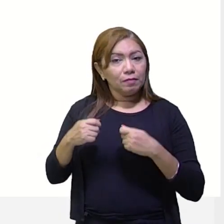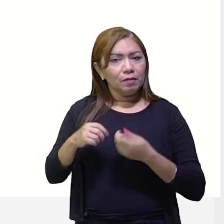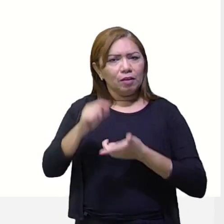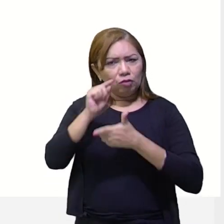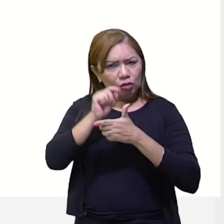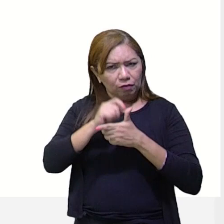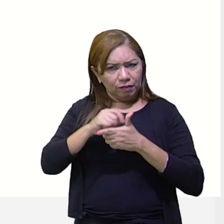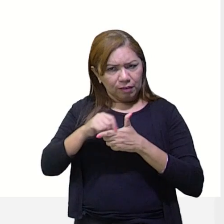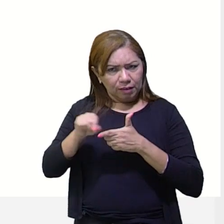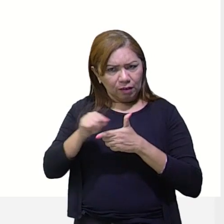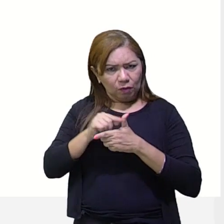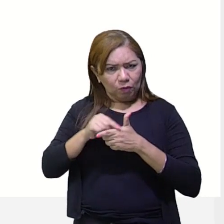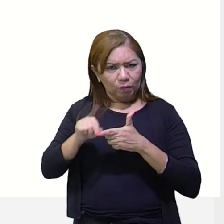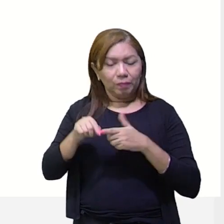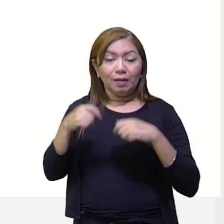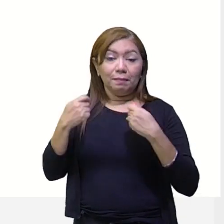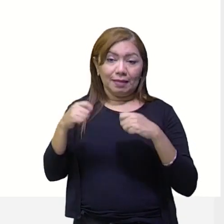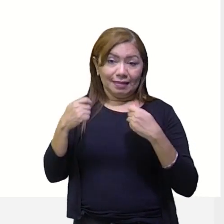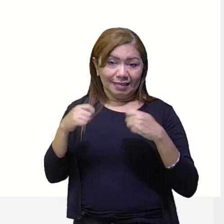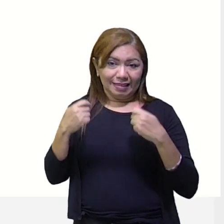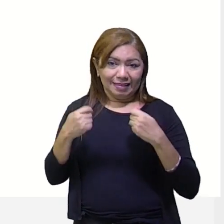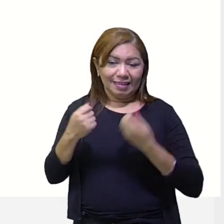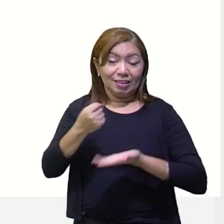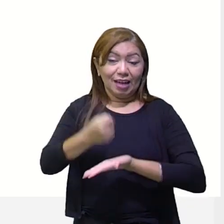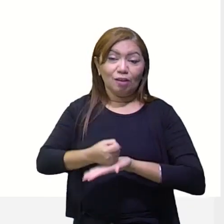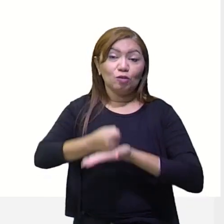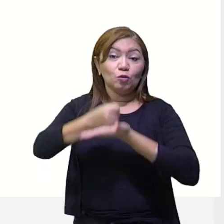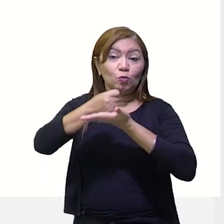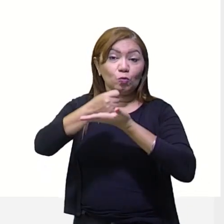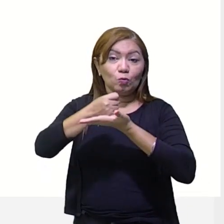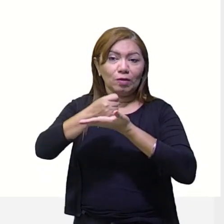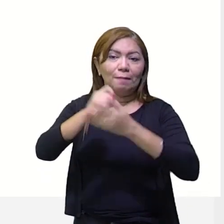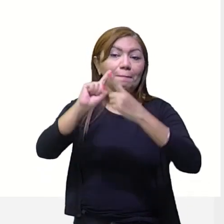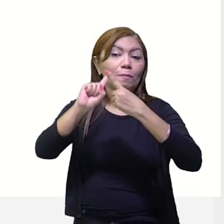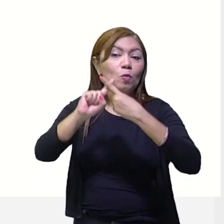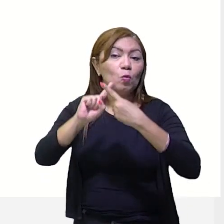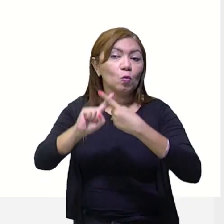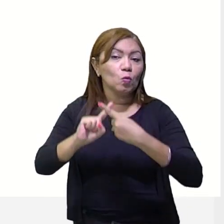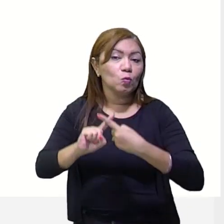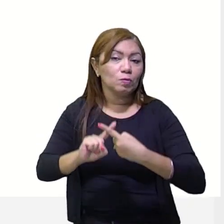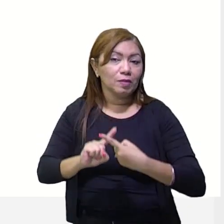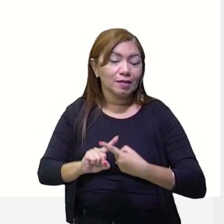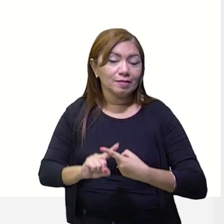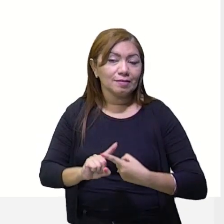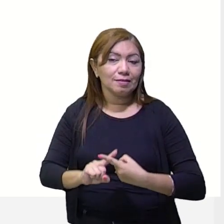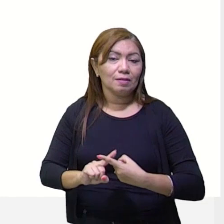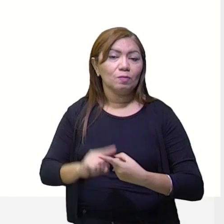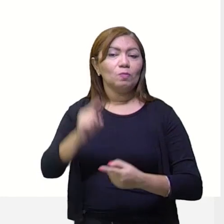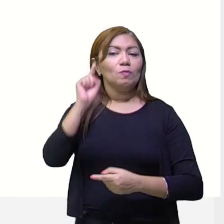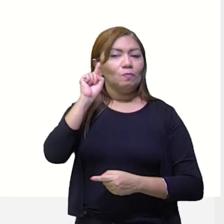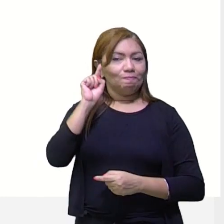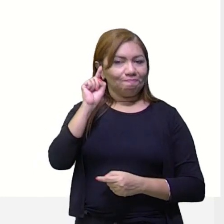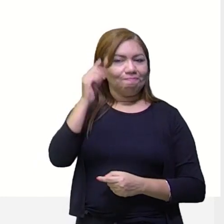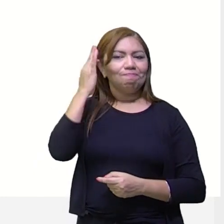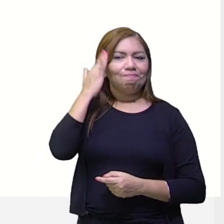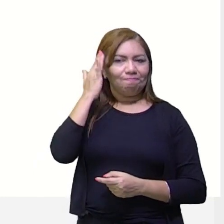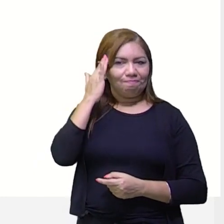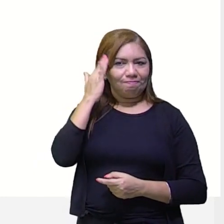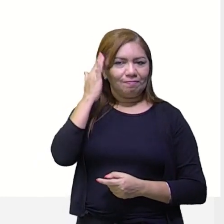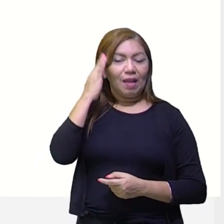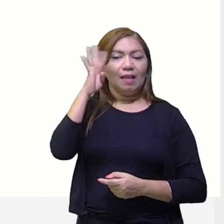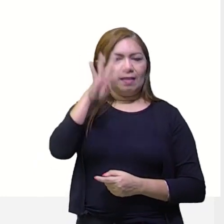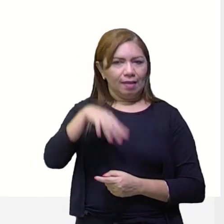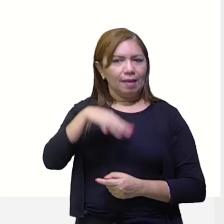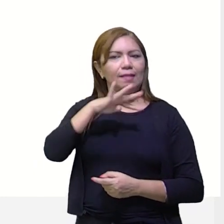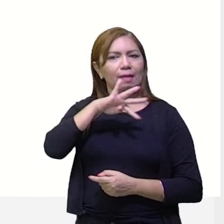sempre também? A nossa amiga, a multiplicação. Ok? Eu ensinei na aula de hoje também um método para obter tabuada, se